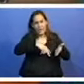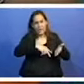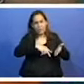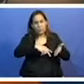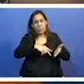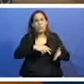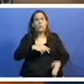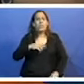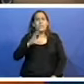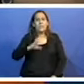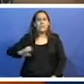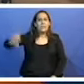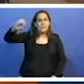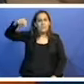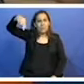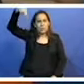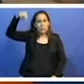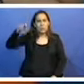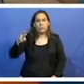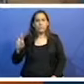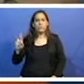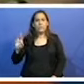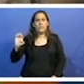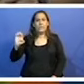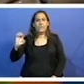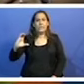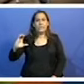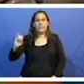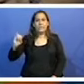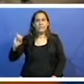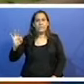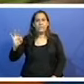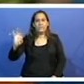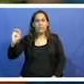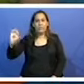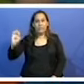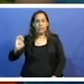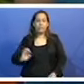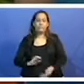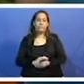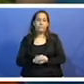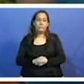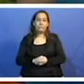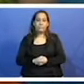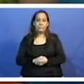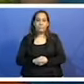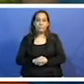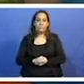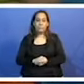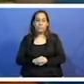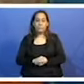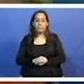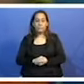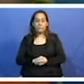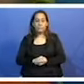Lá do norte do país, lá para cima. A gente está aqui no sudeste, Recife fica lá no norte,